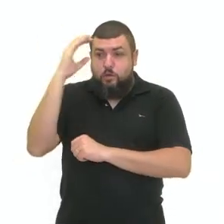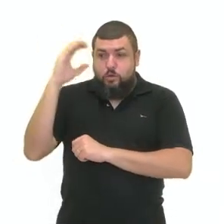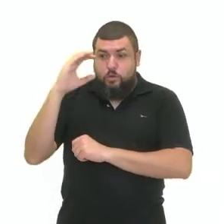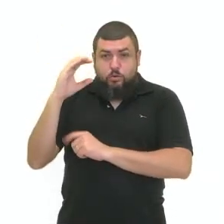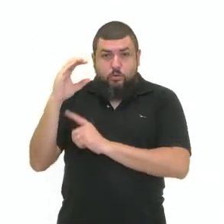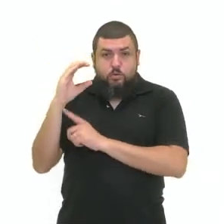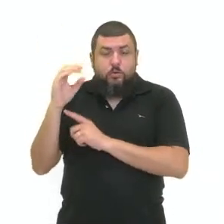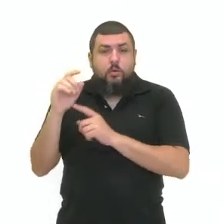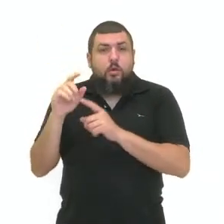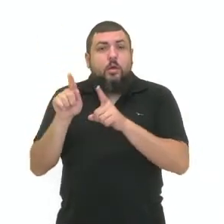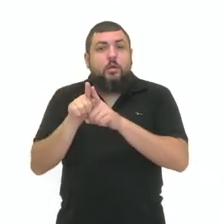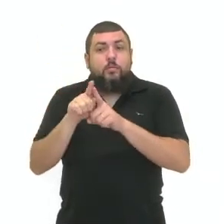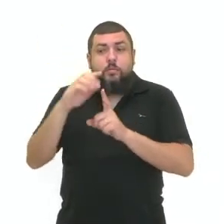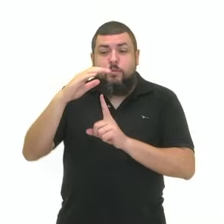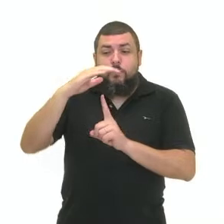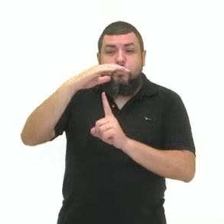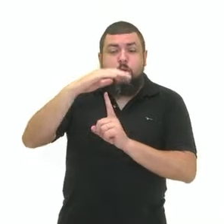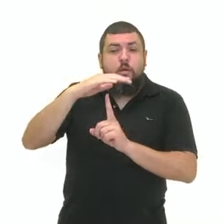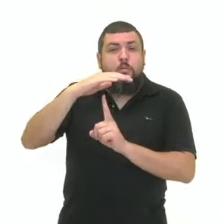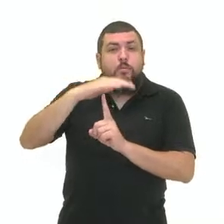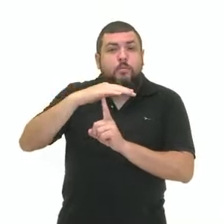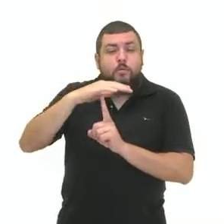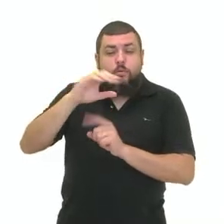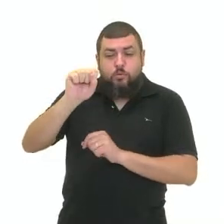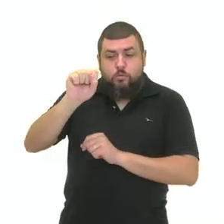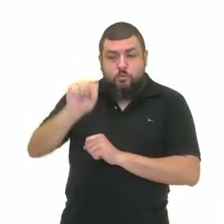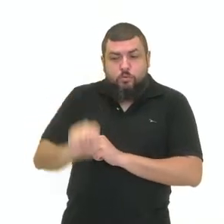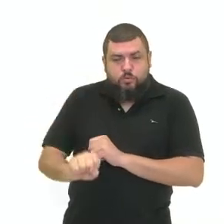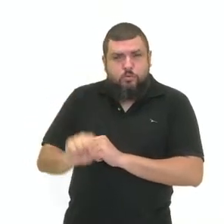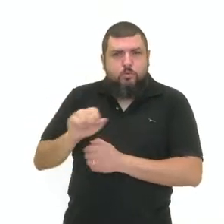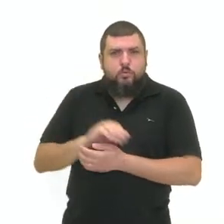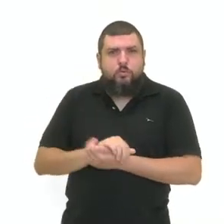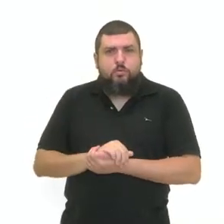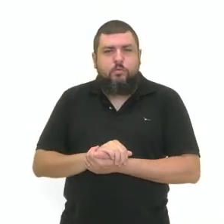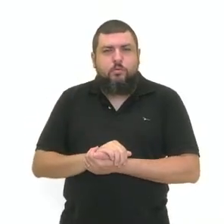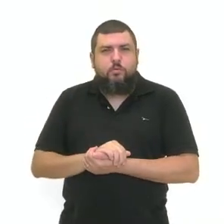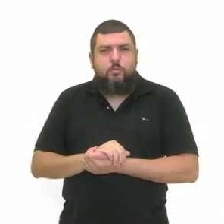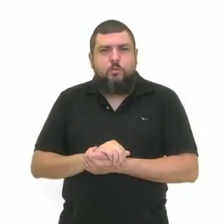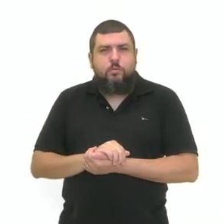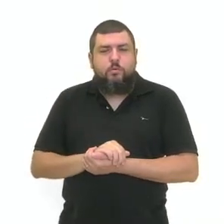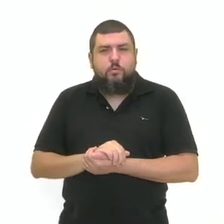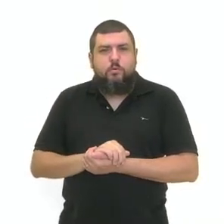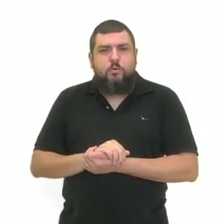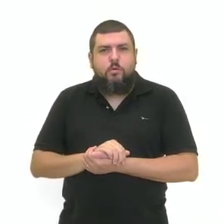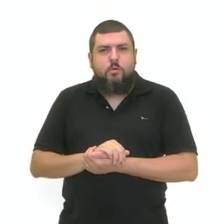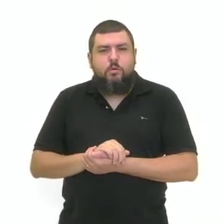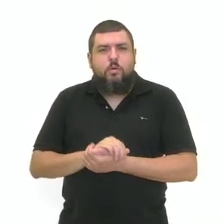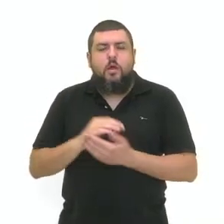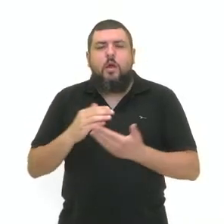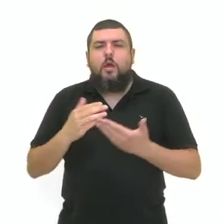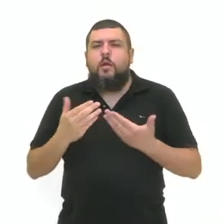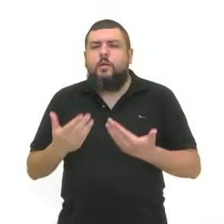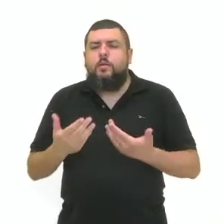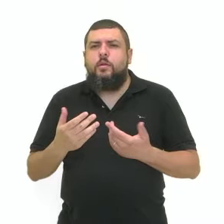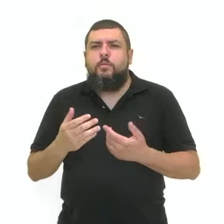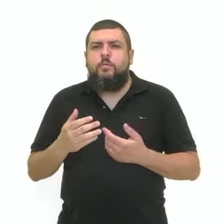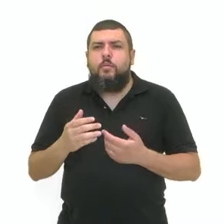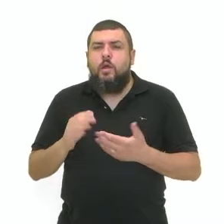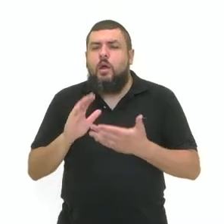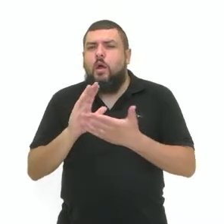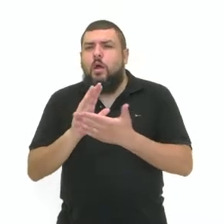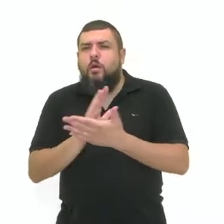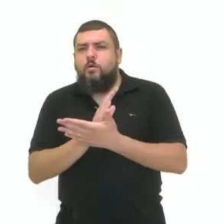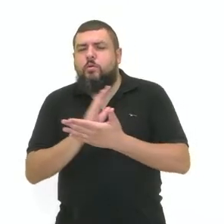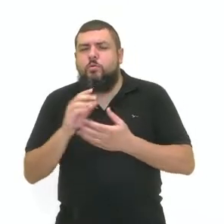do Paraná, um pedacinho da região central também. Então, tem plantas do tipo aciculifoliadas, né?